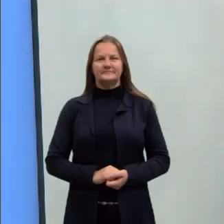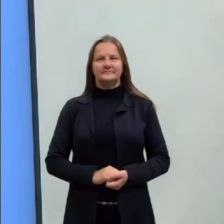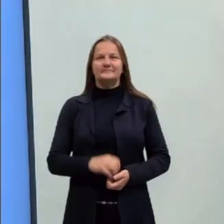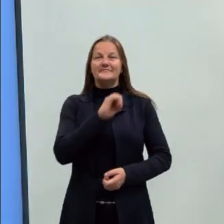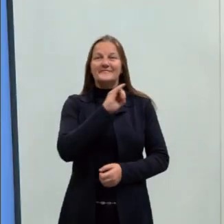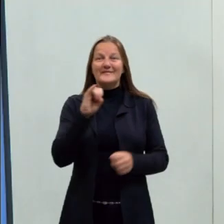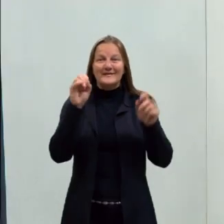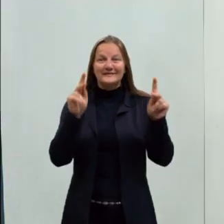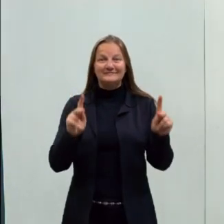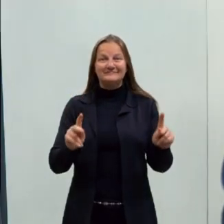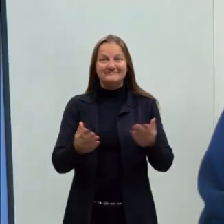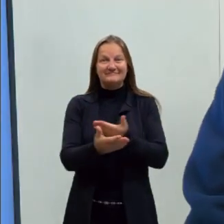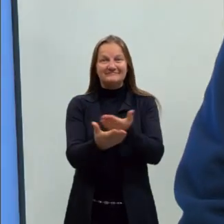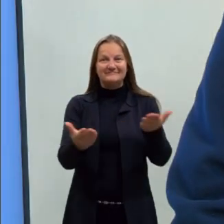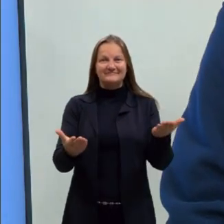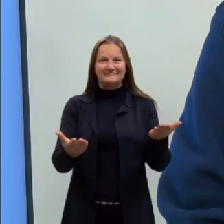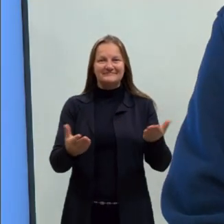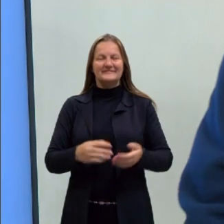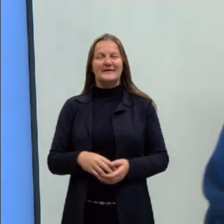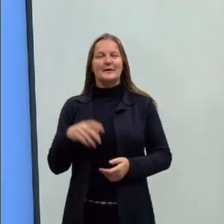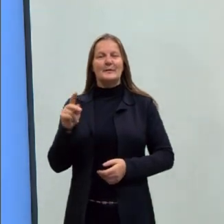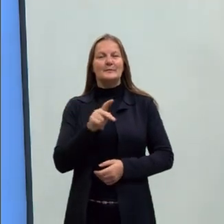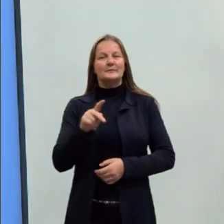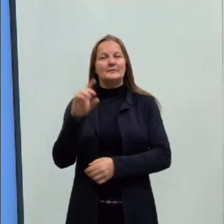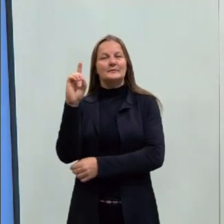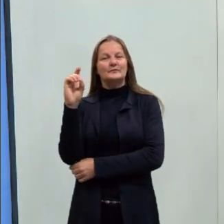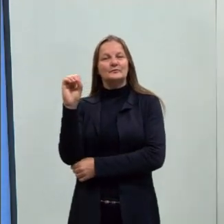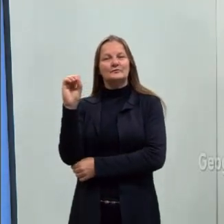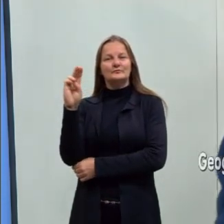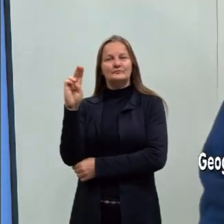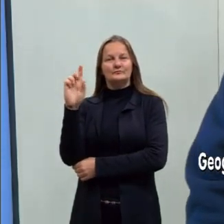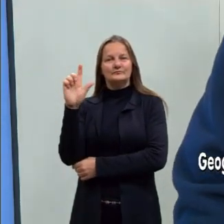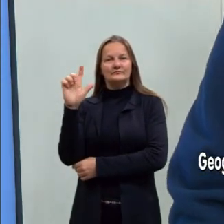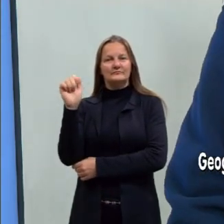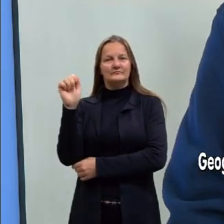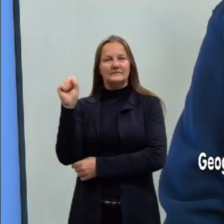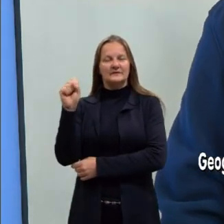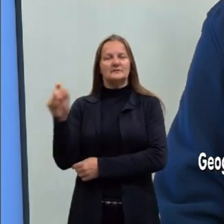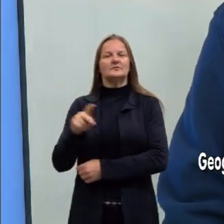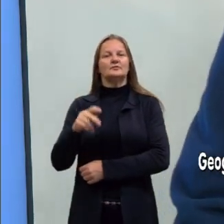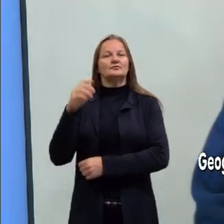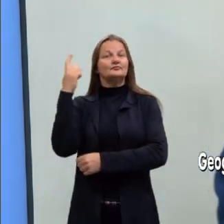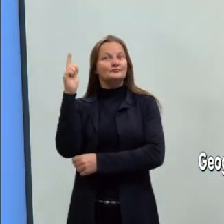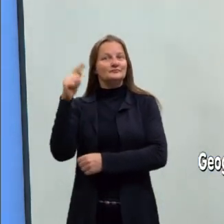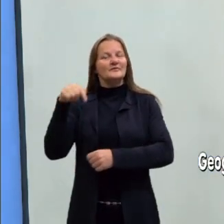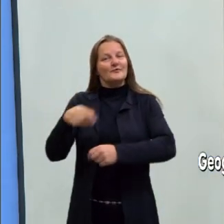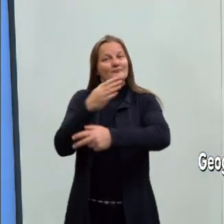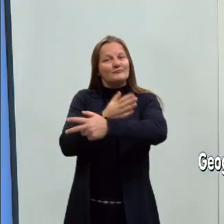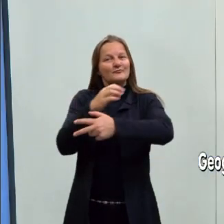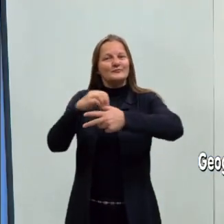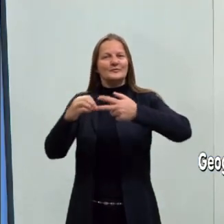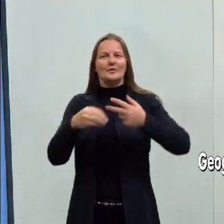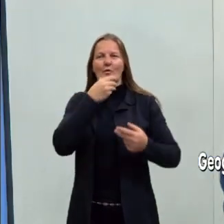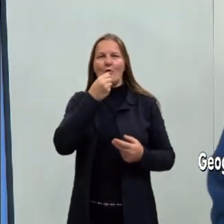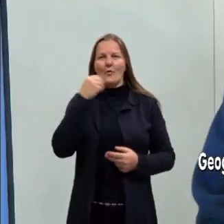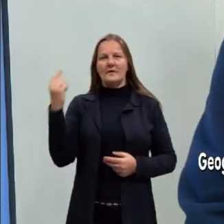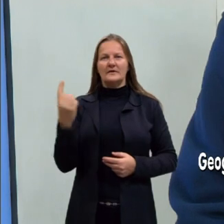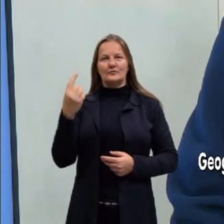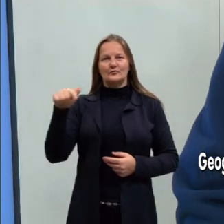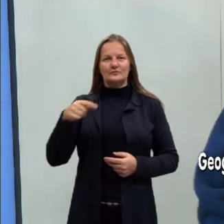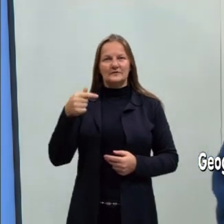Olá meninos e meninas tudo bom professor Douglas o professor de geografia do nosso projeto pré-enem Eu sou um homem de